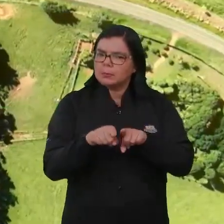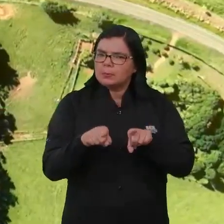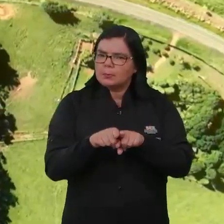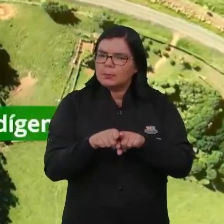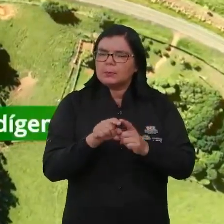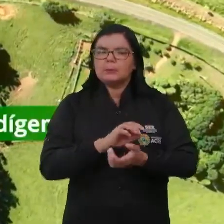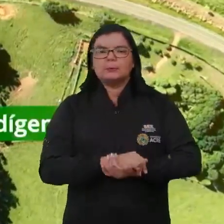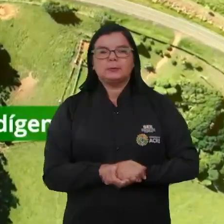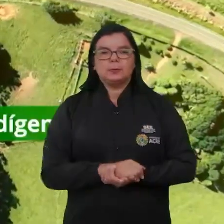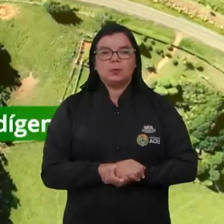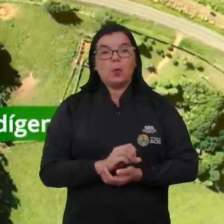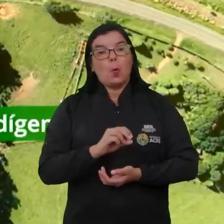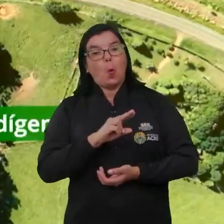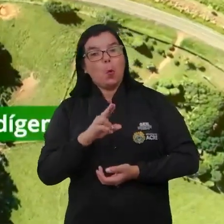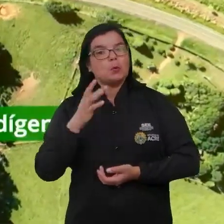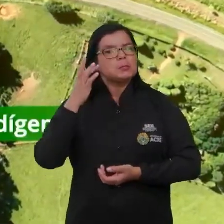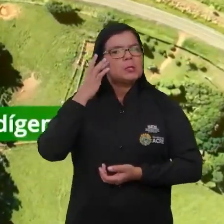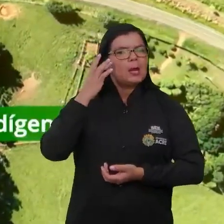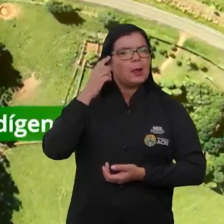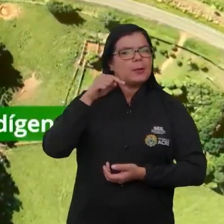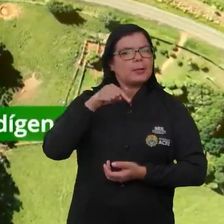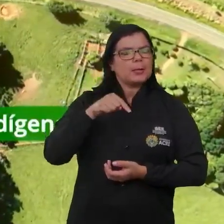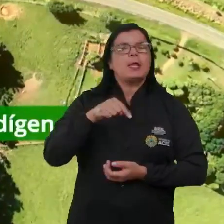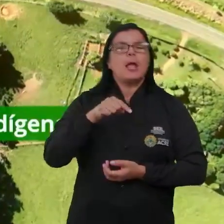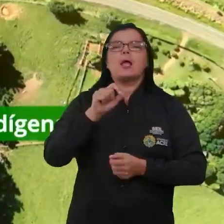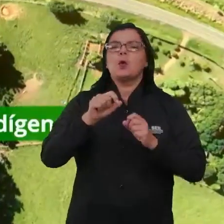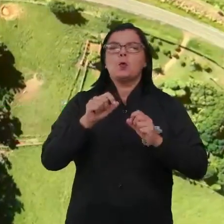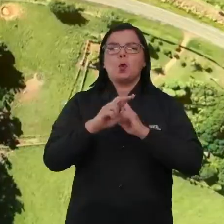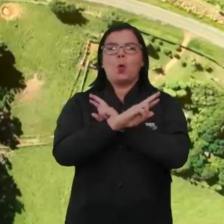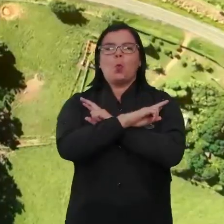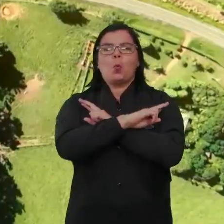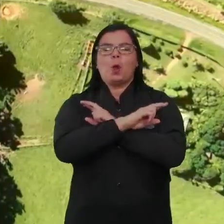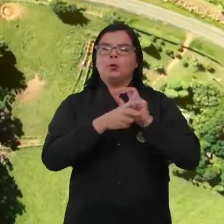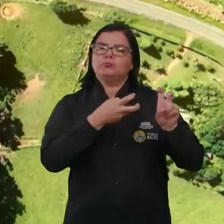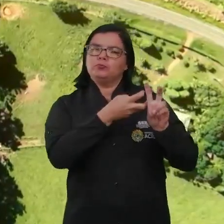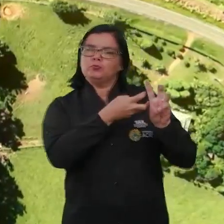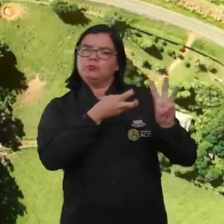também? Ou será que isso aqui era o cemitério de índio?